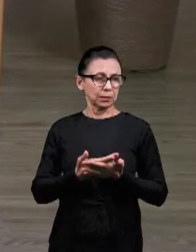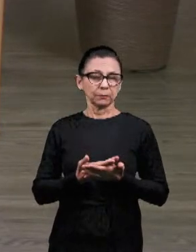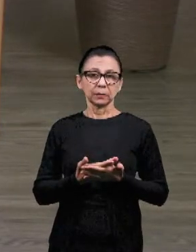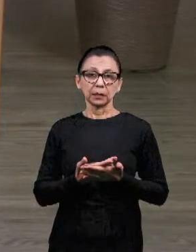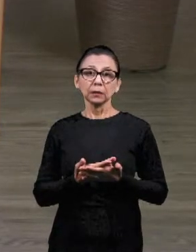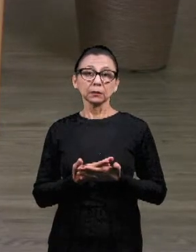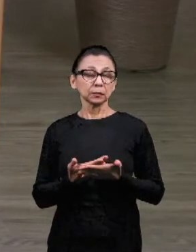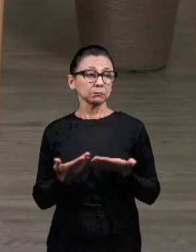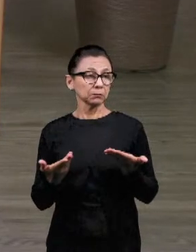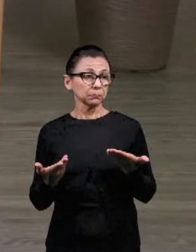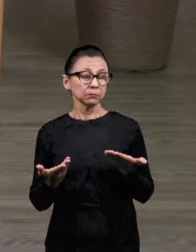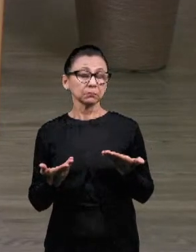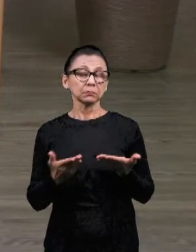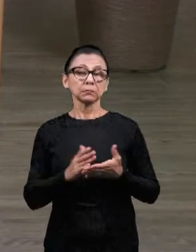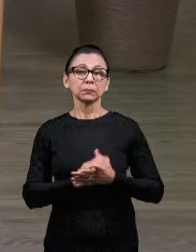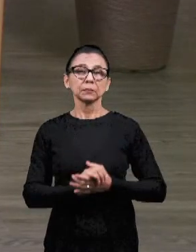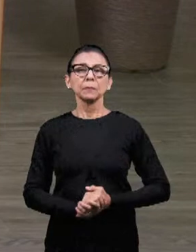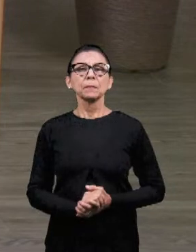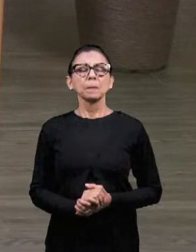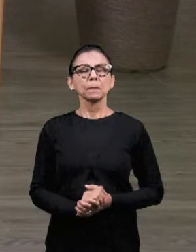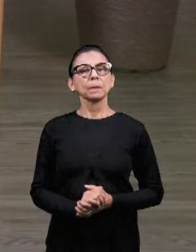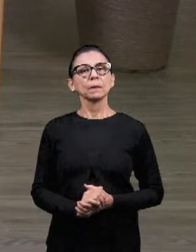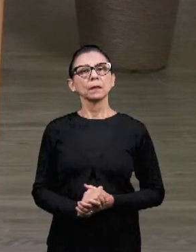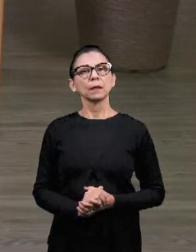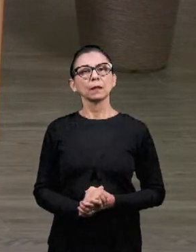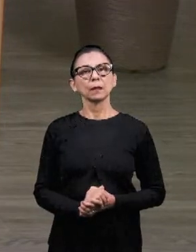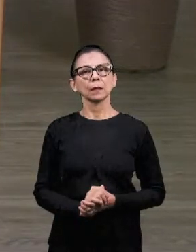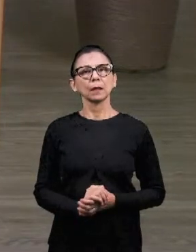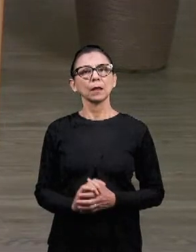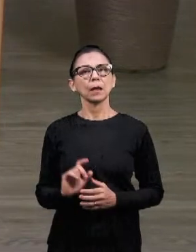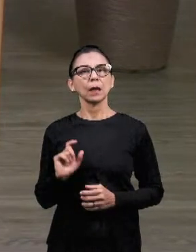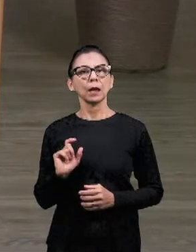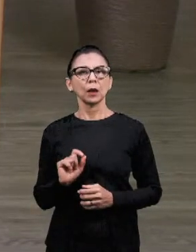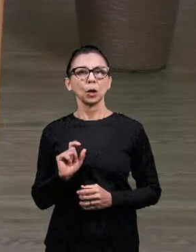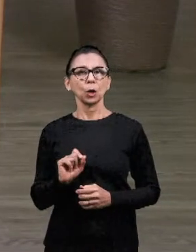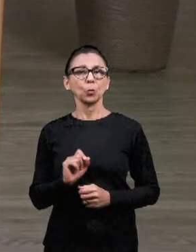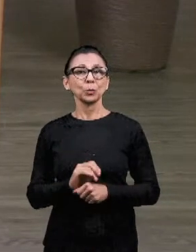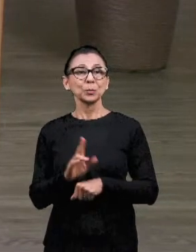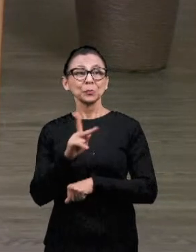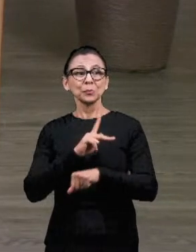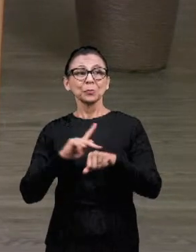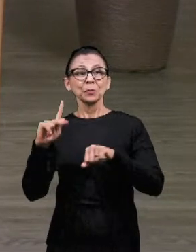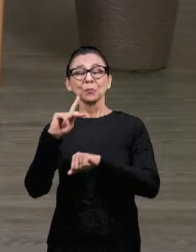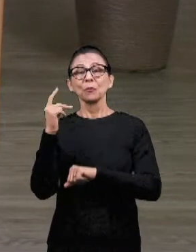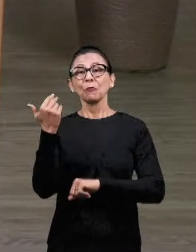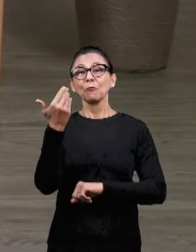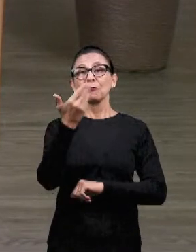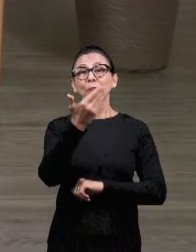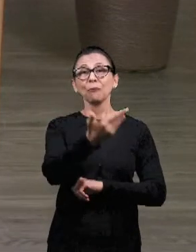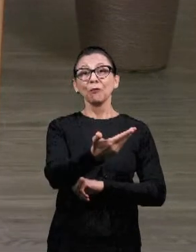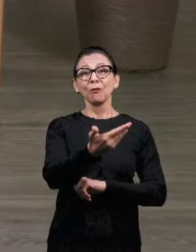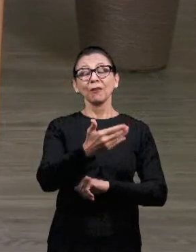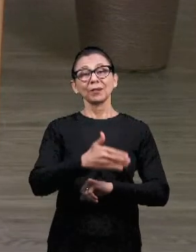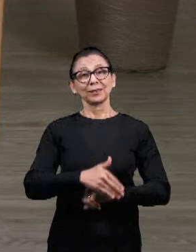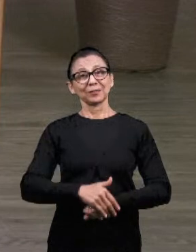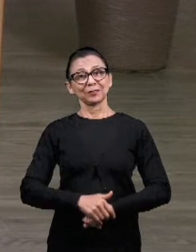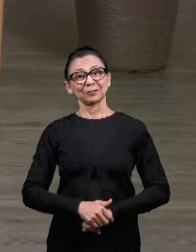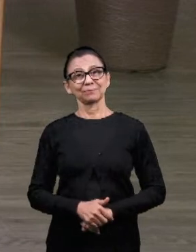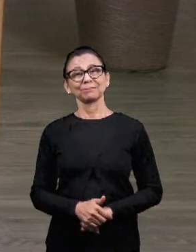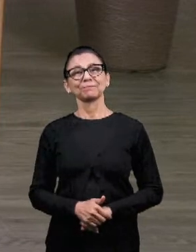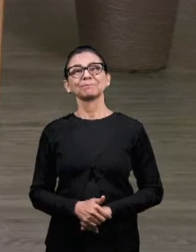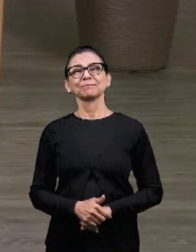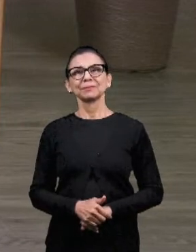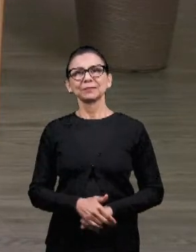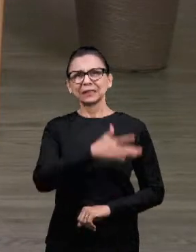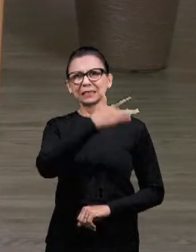aqui, é o alcance no exterior. Nós temos